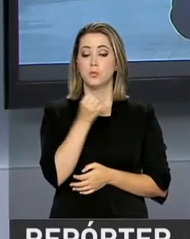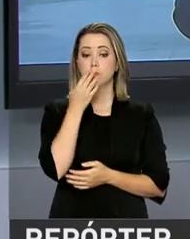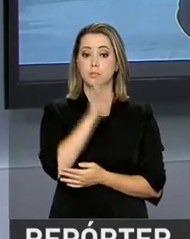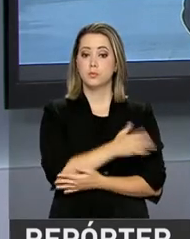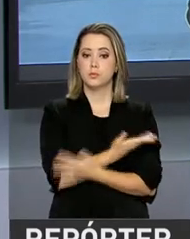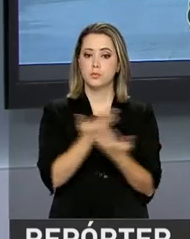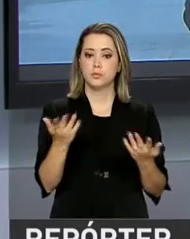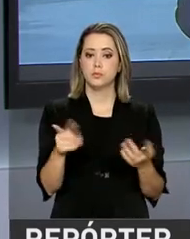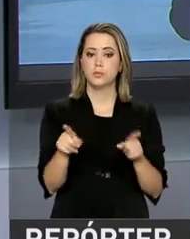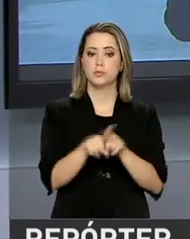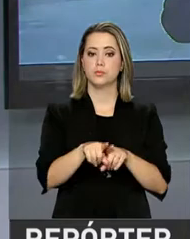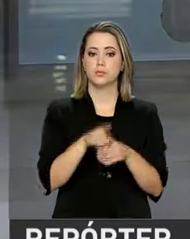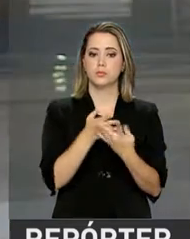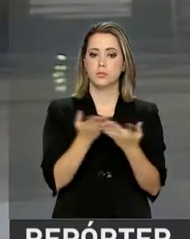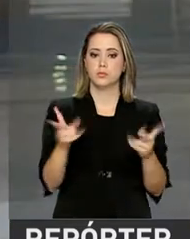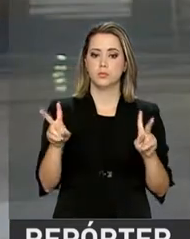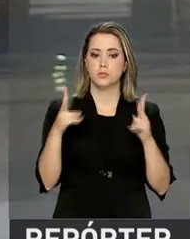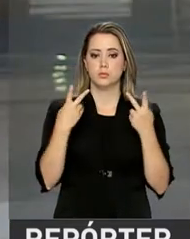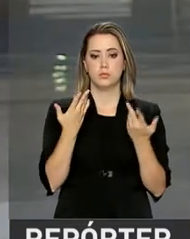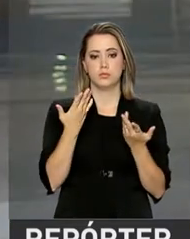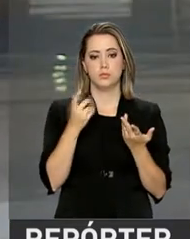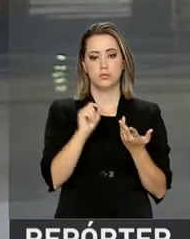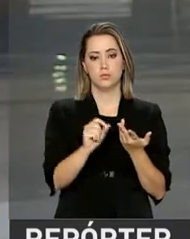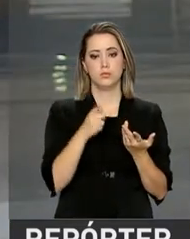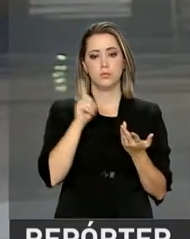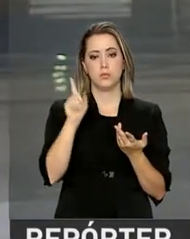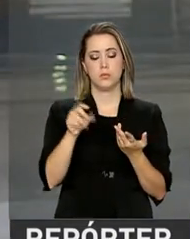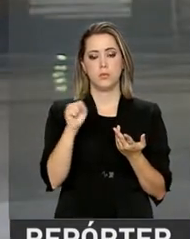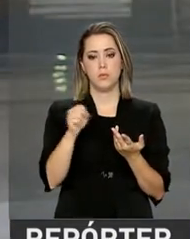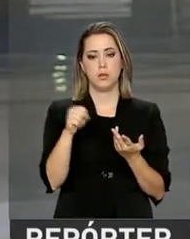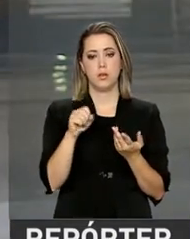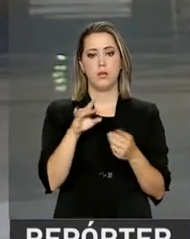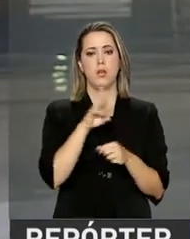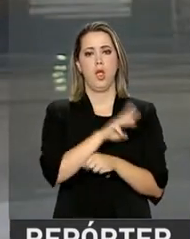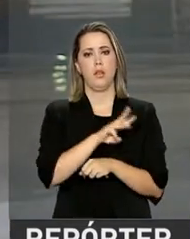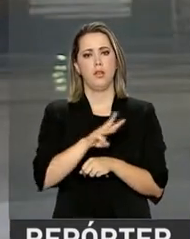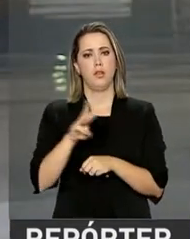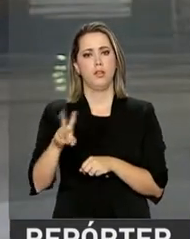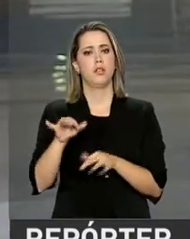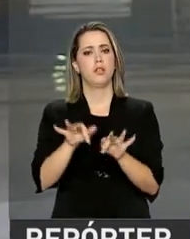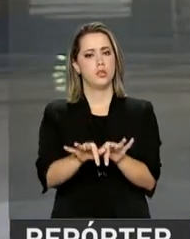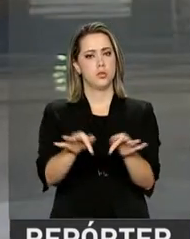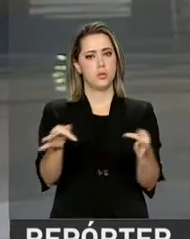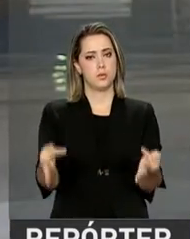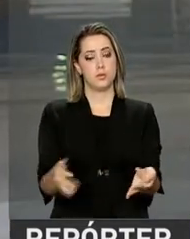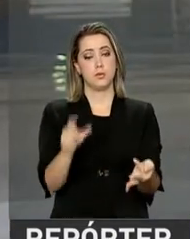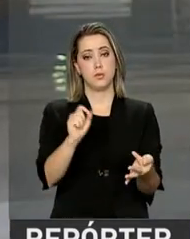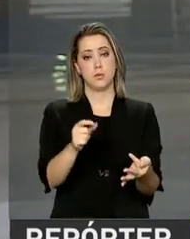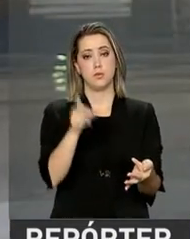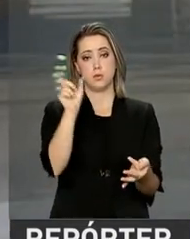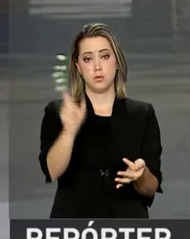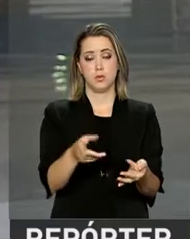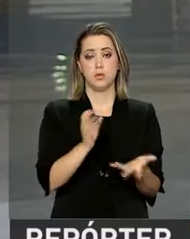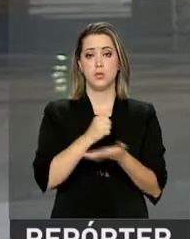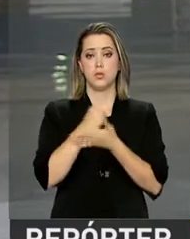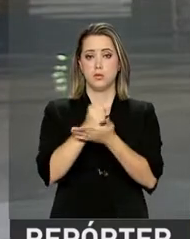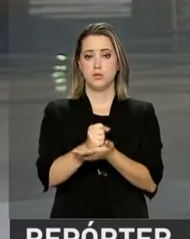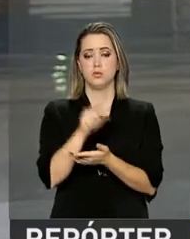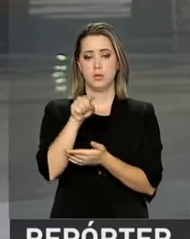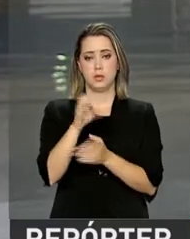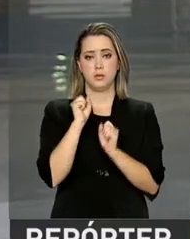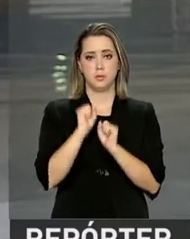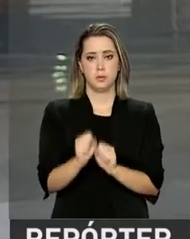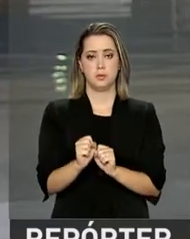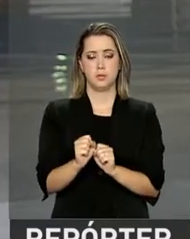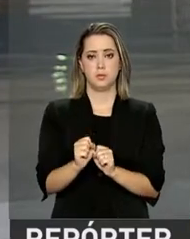também boa tarde a todos é isso mesmo o portal do simples nacional na internet ele já está oferecendo essa